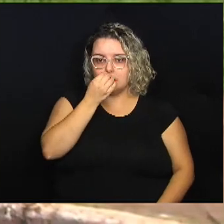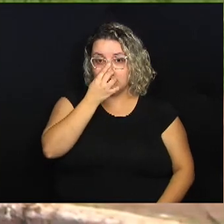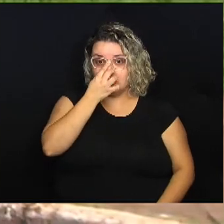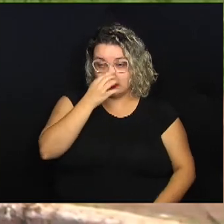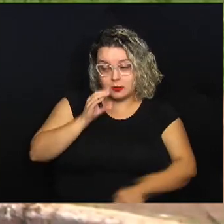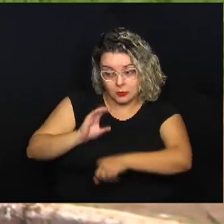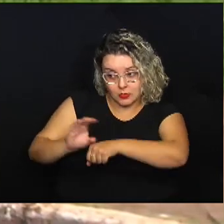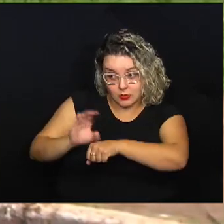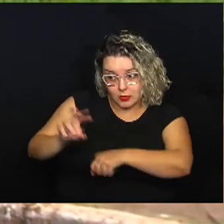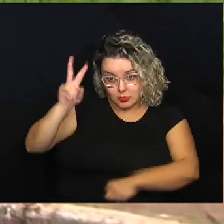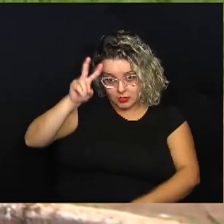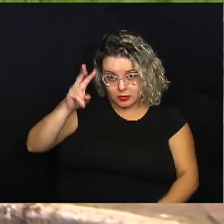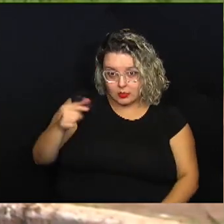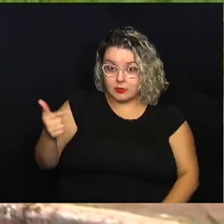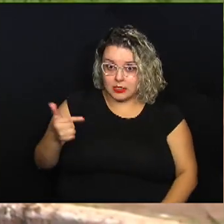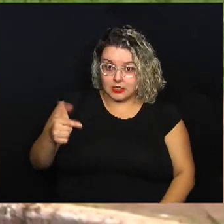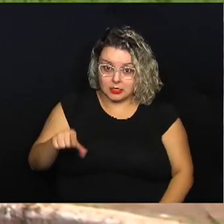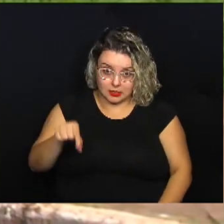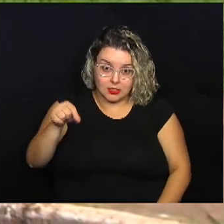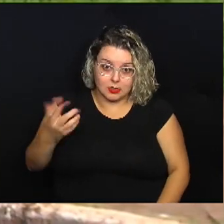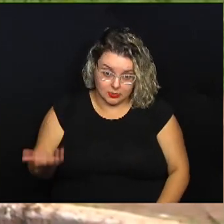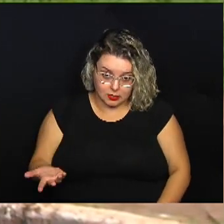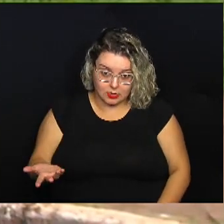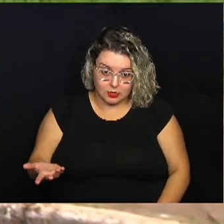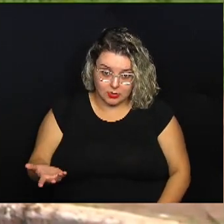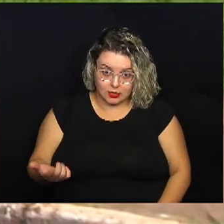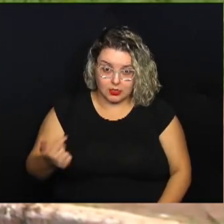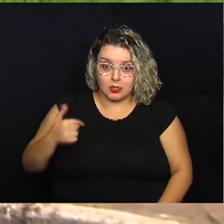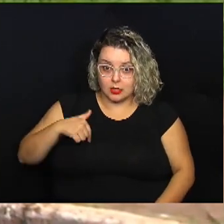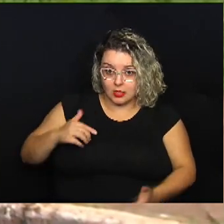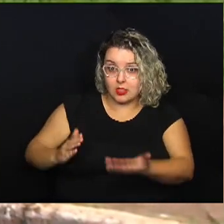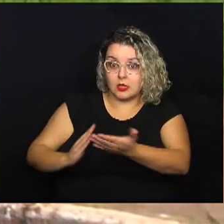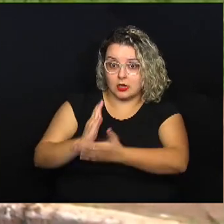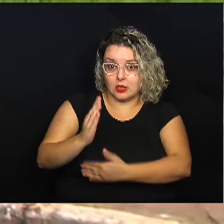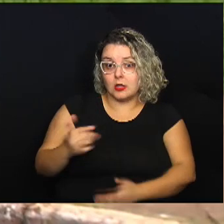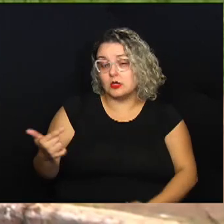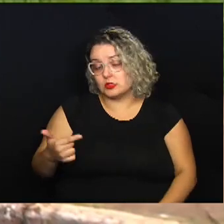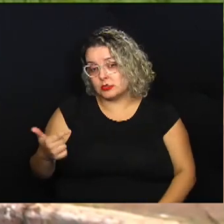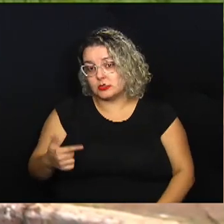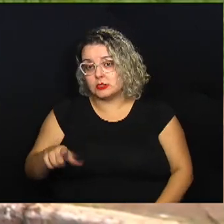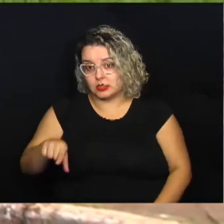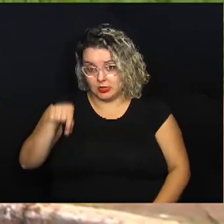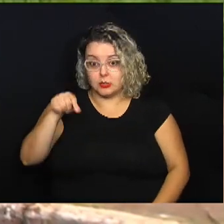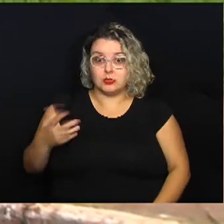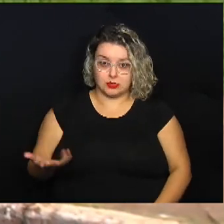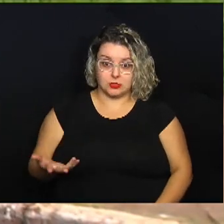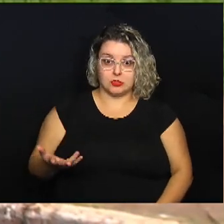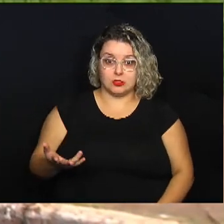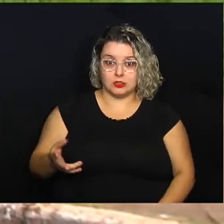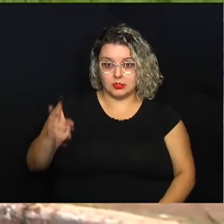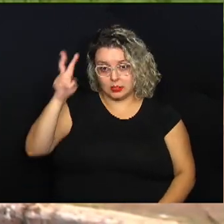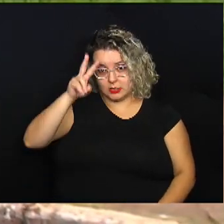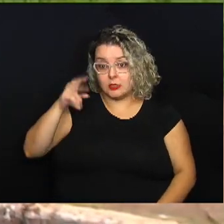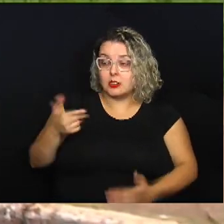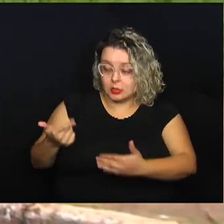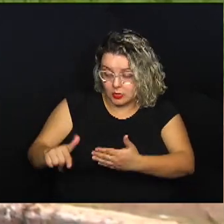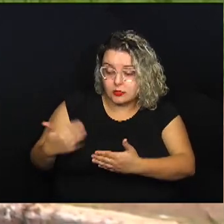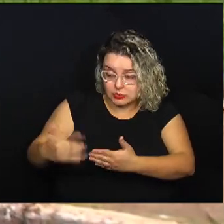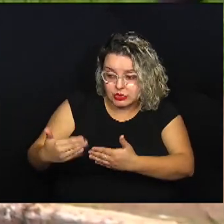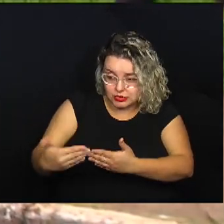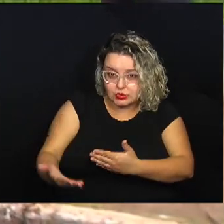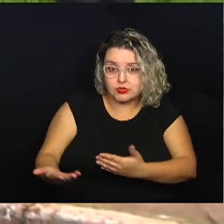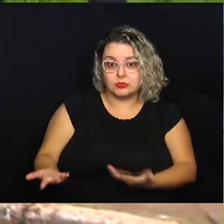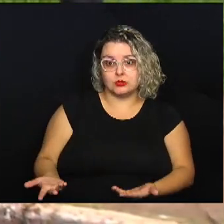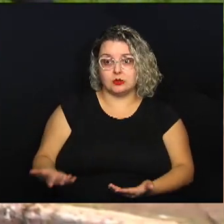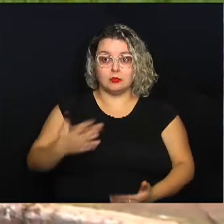História foi minha segunda opção, mas como eu passei nessa segunda opção, eu optei a seguir em frente, né? Então,